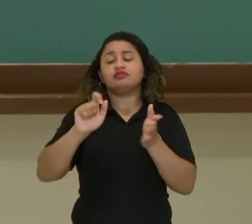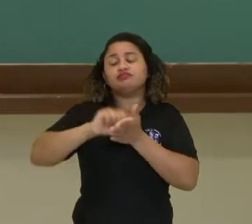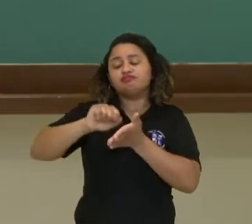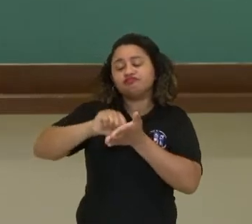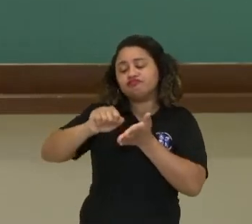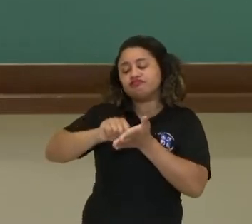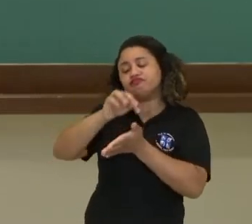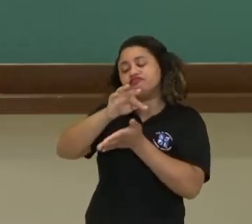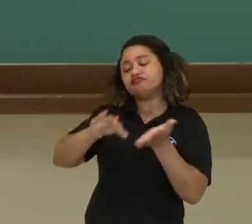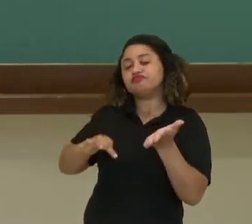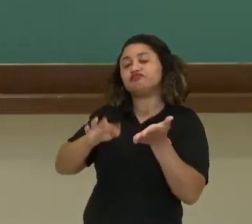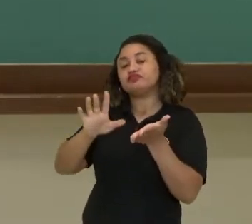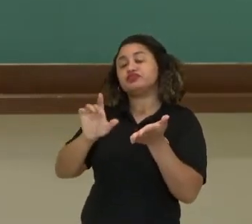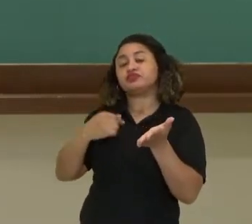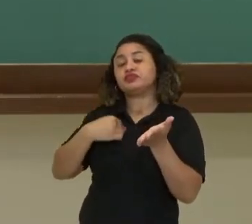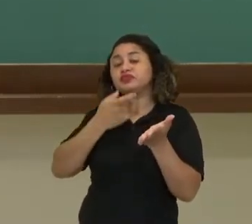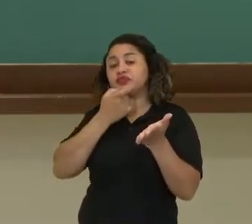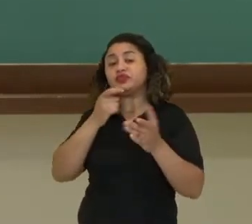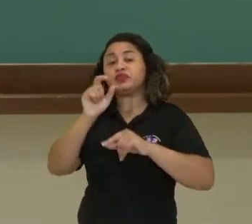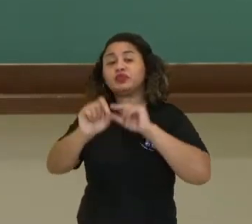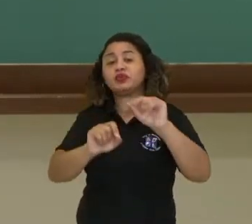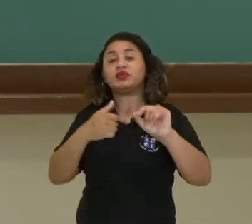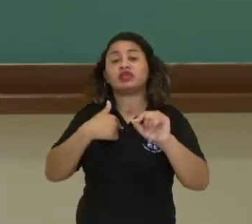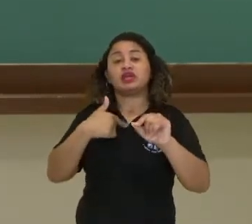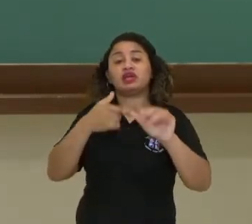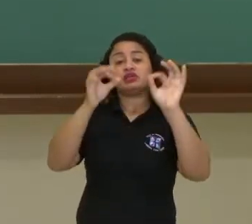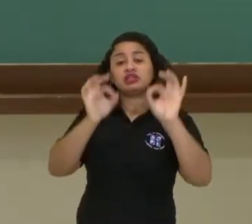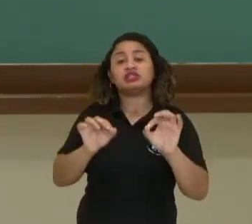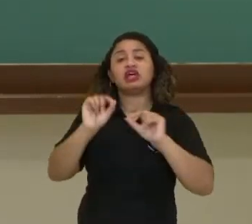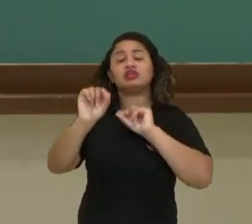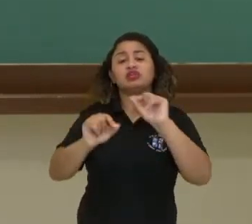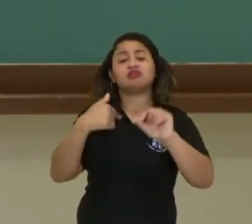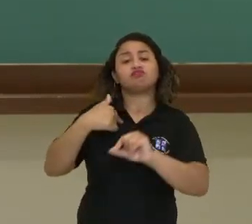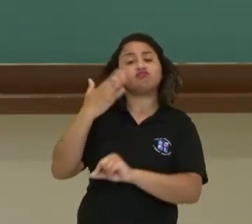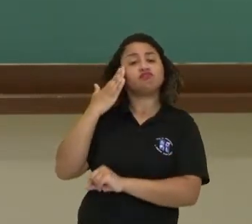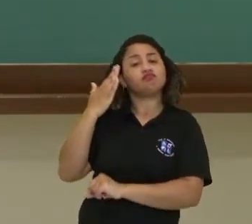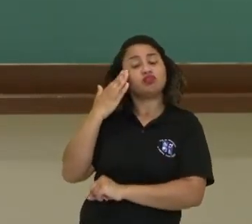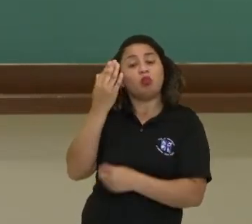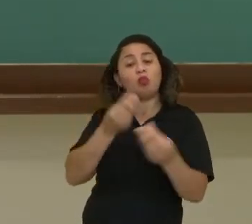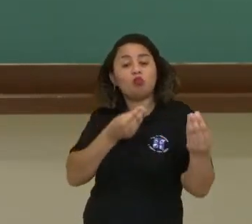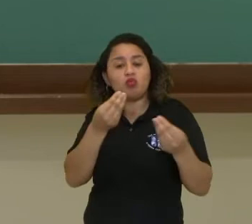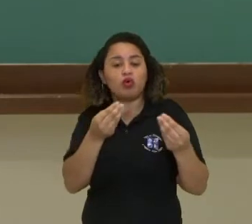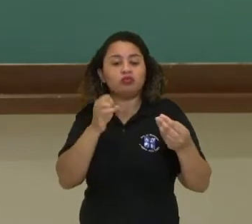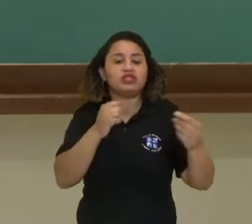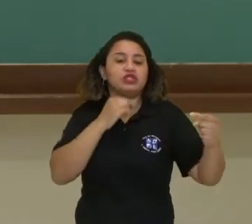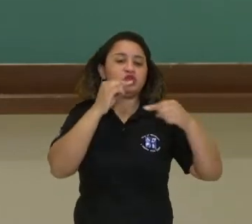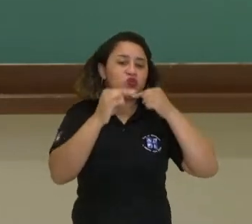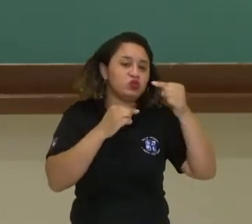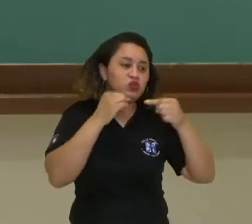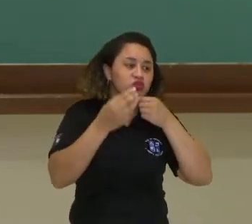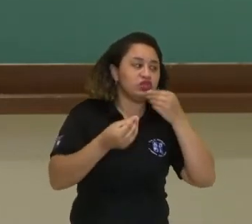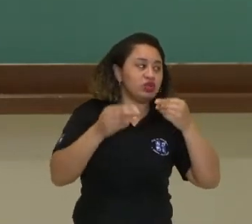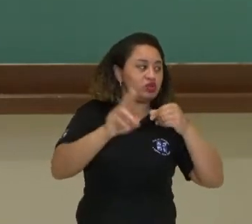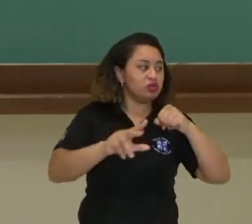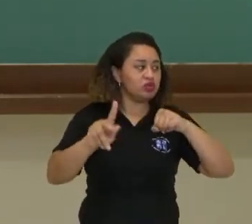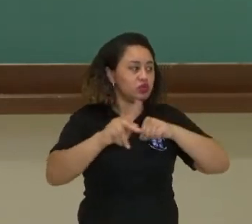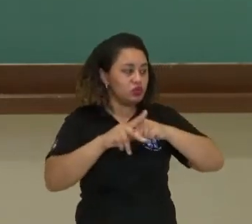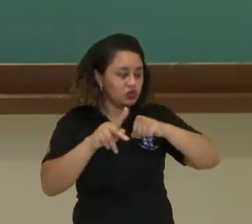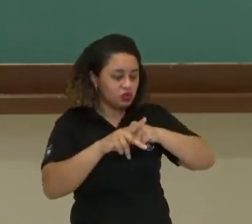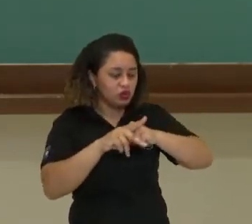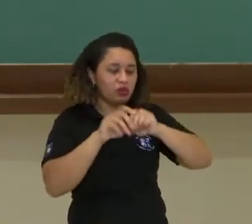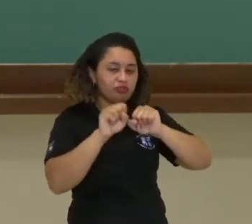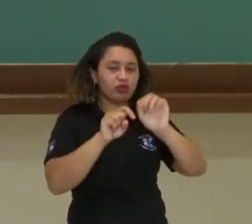um texto em inglês o ideal é que você saiba como que se faz se você tem dúvida de como que coloca o pronome Você pode